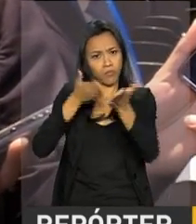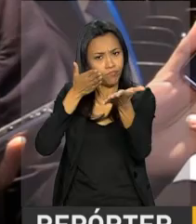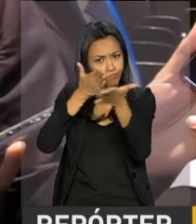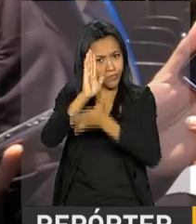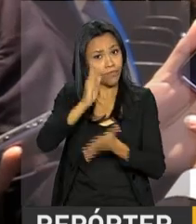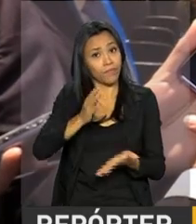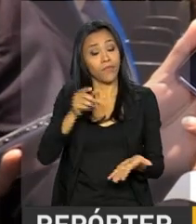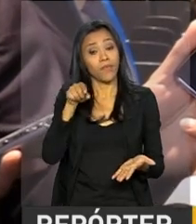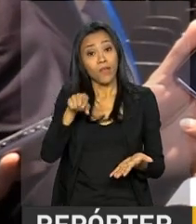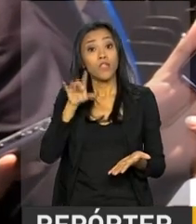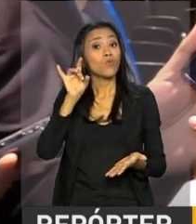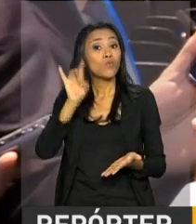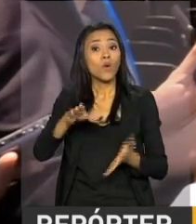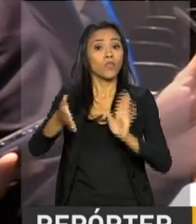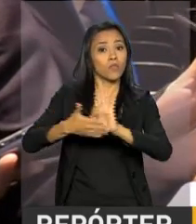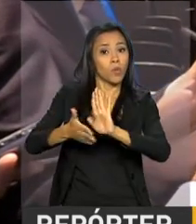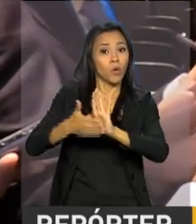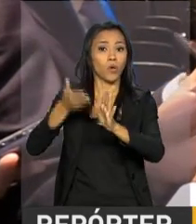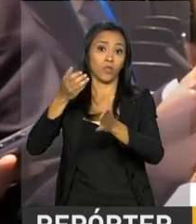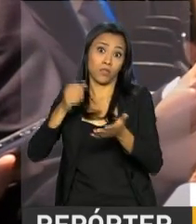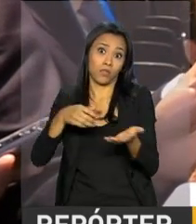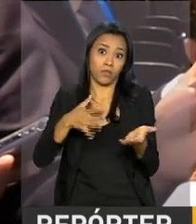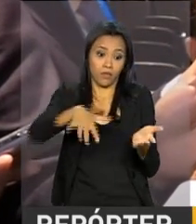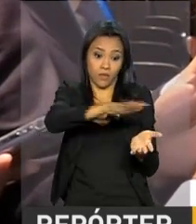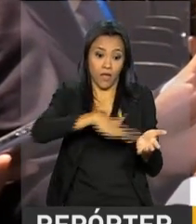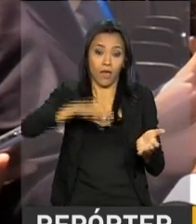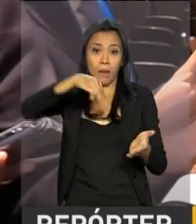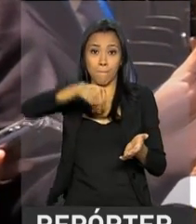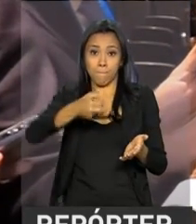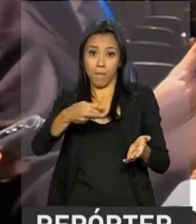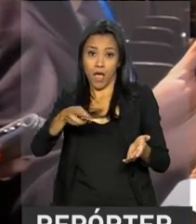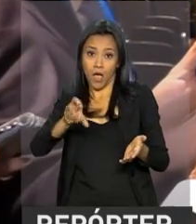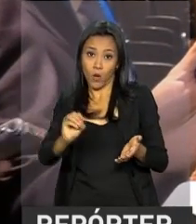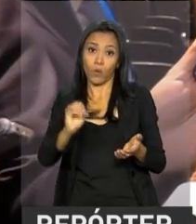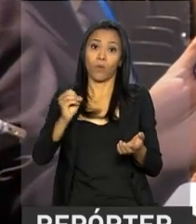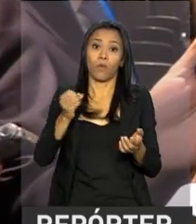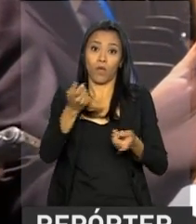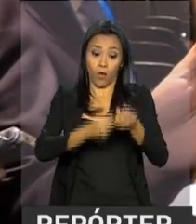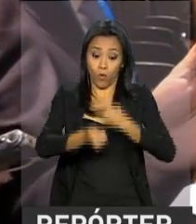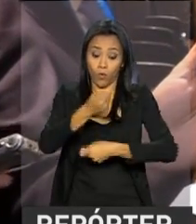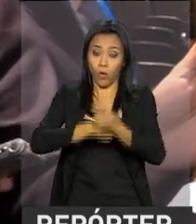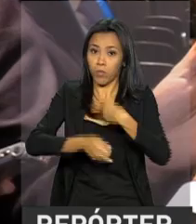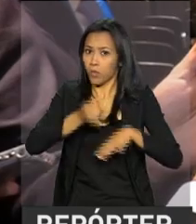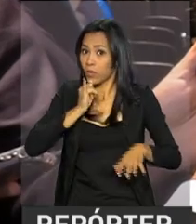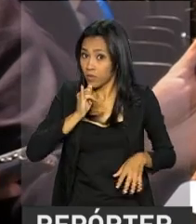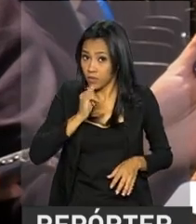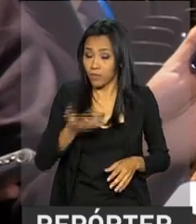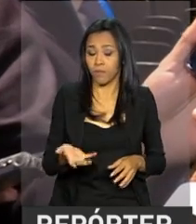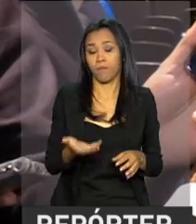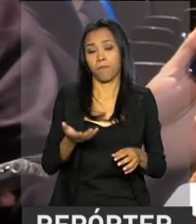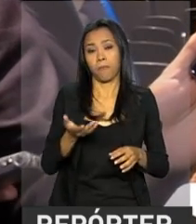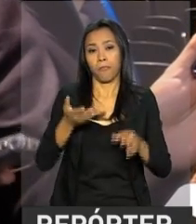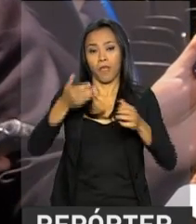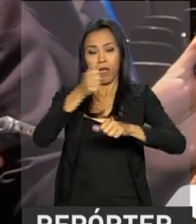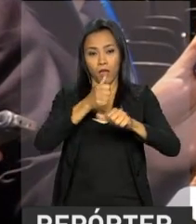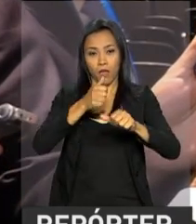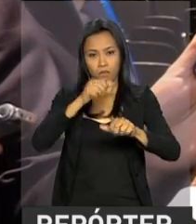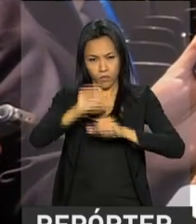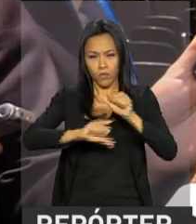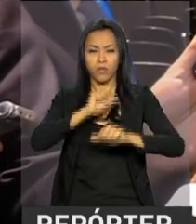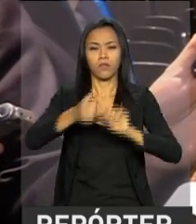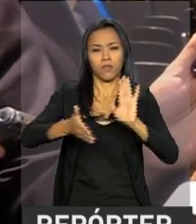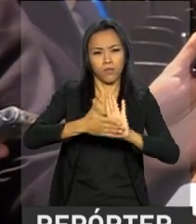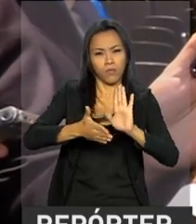aprovação não só das reformas macroeconômicas por exemplo a reforma da previdência como